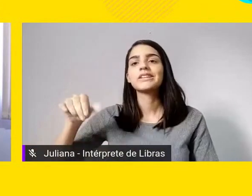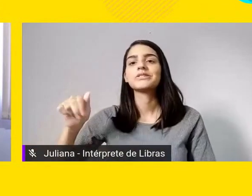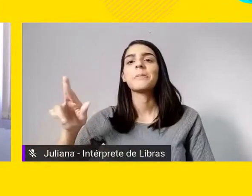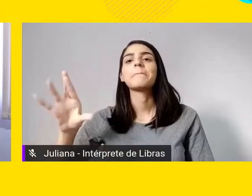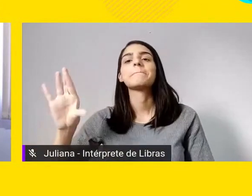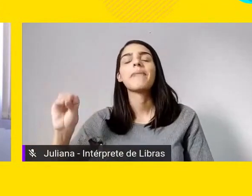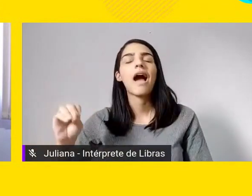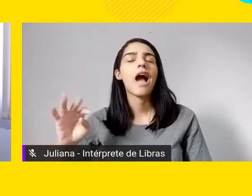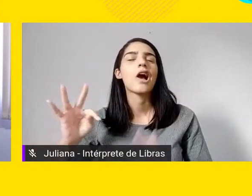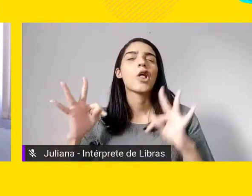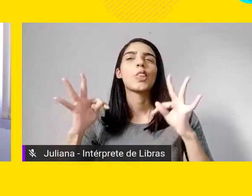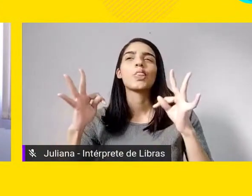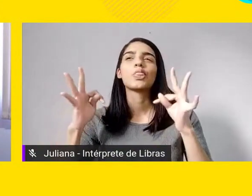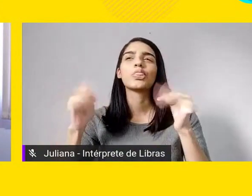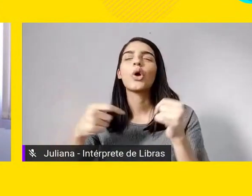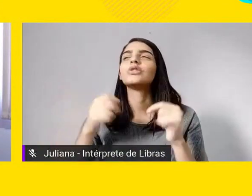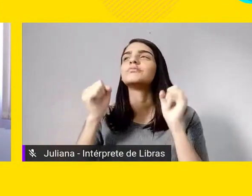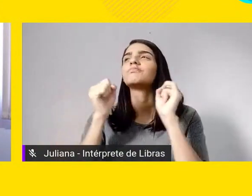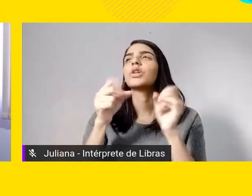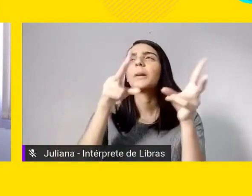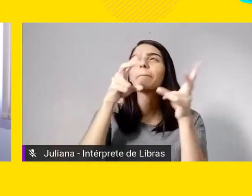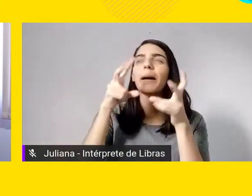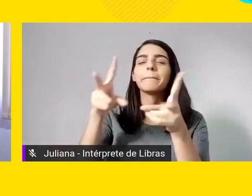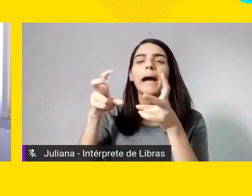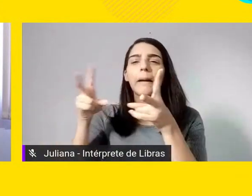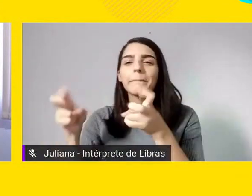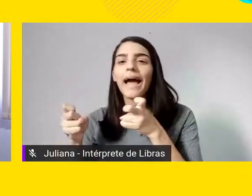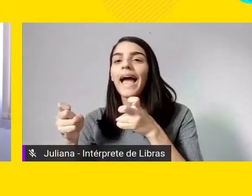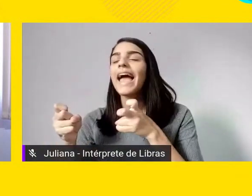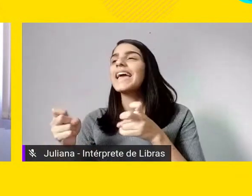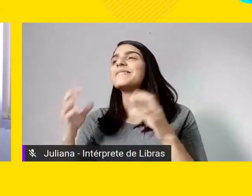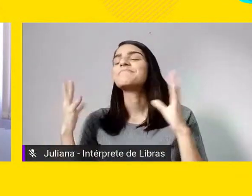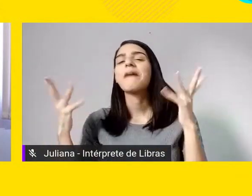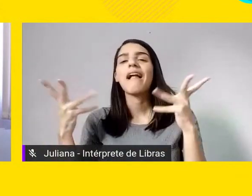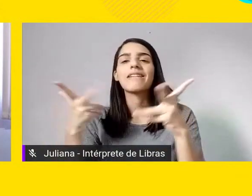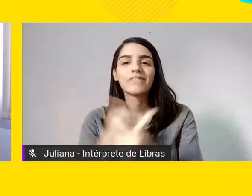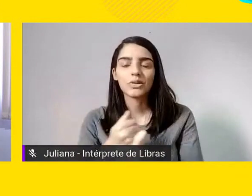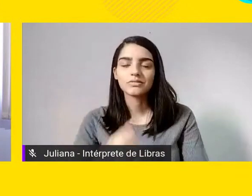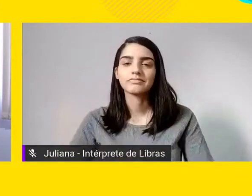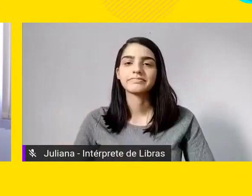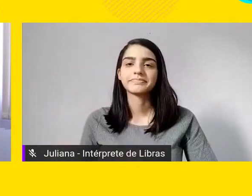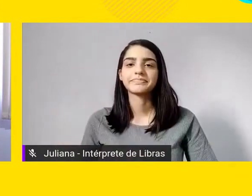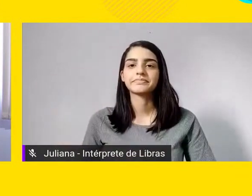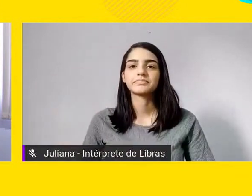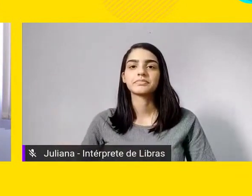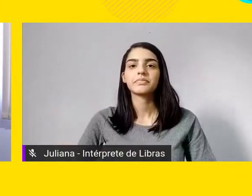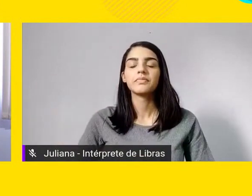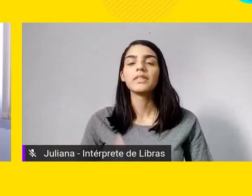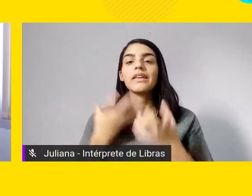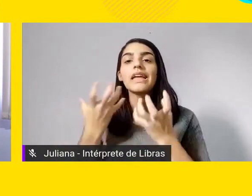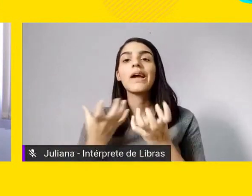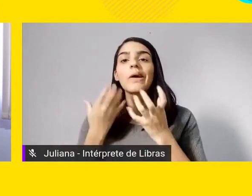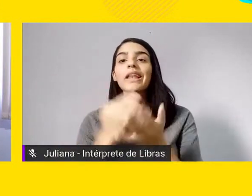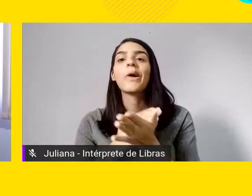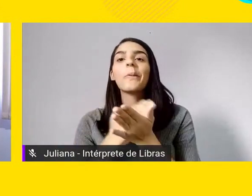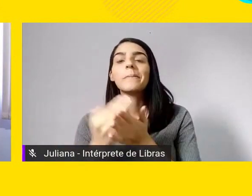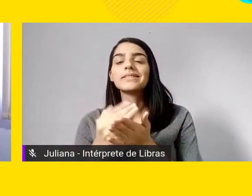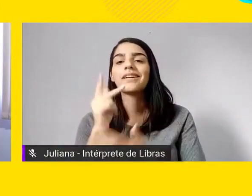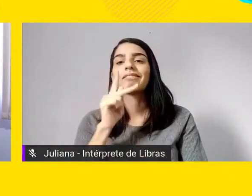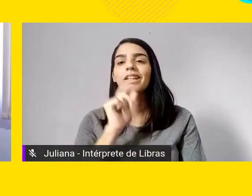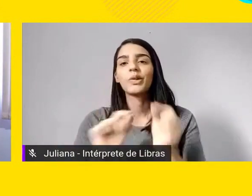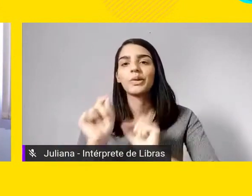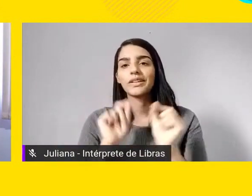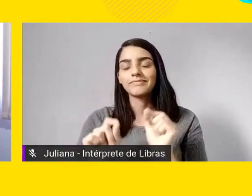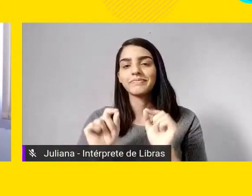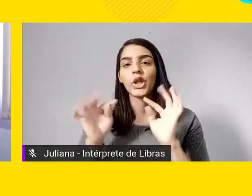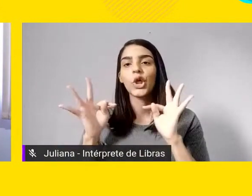Melo é realmente uma enorme satisfação. E eu queria iniciar dizendo que tudo que